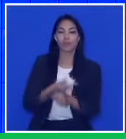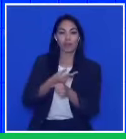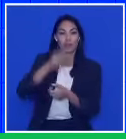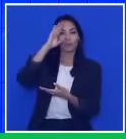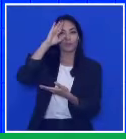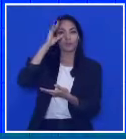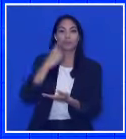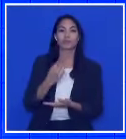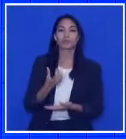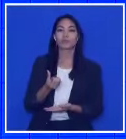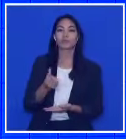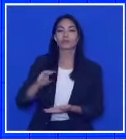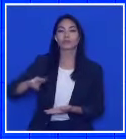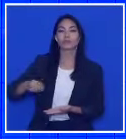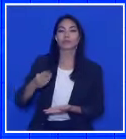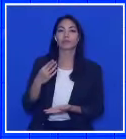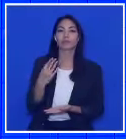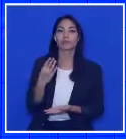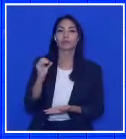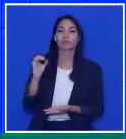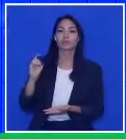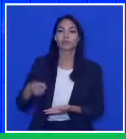prêmio principal